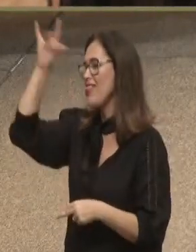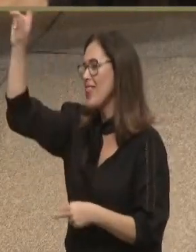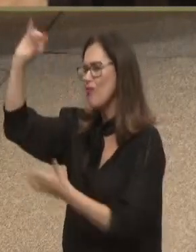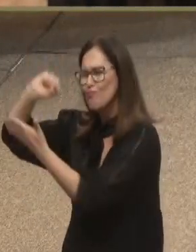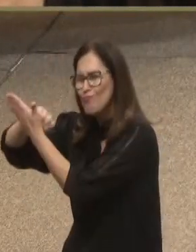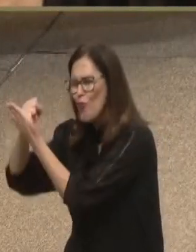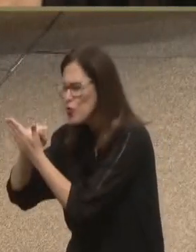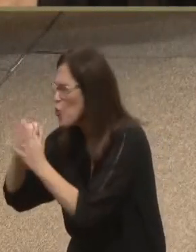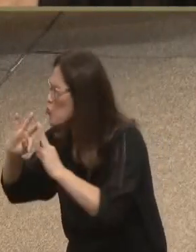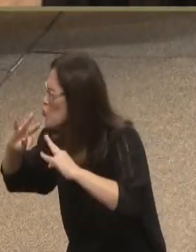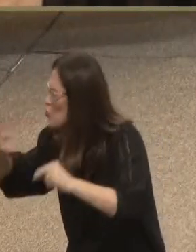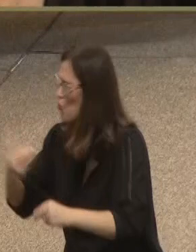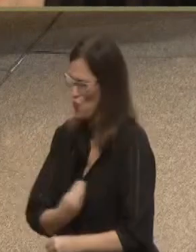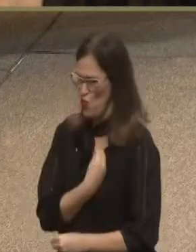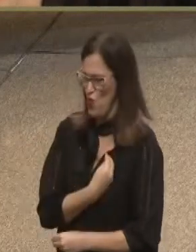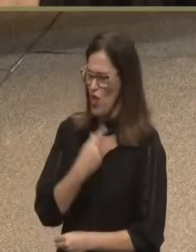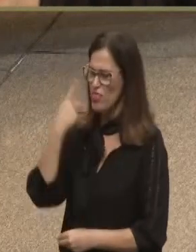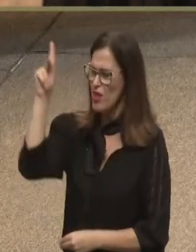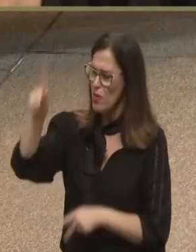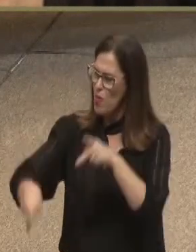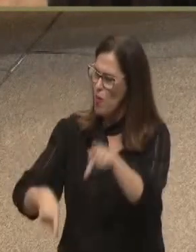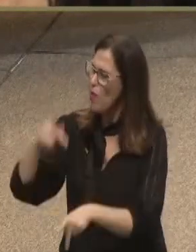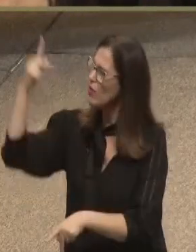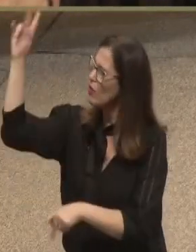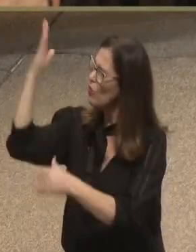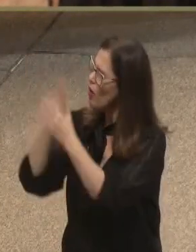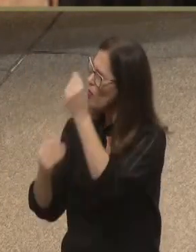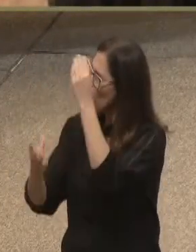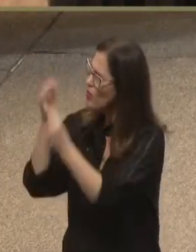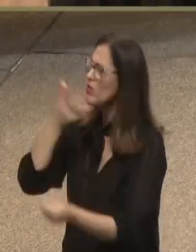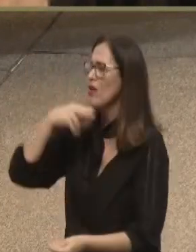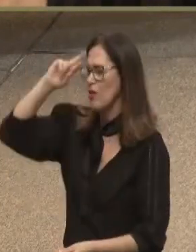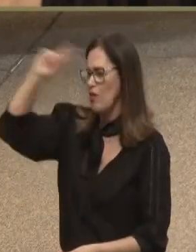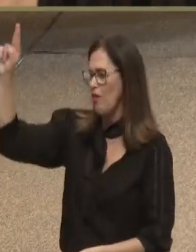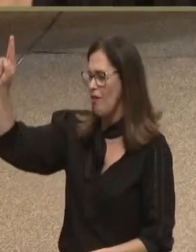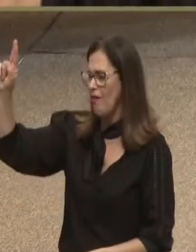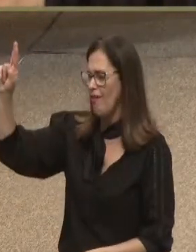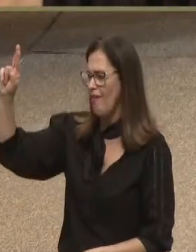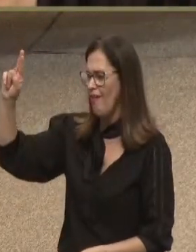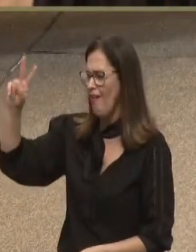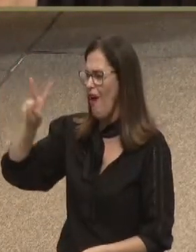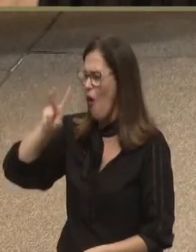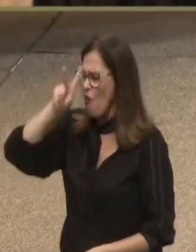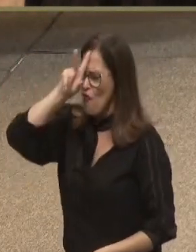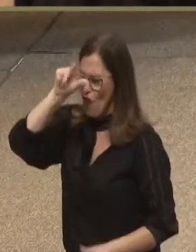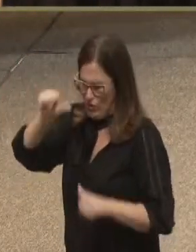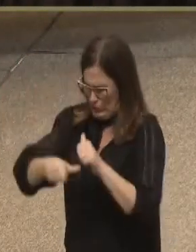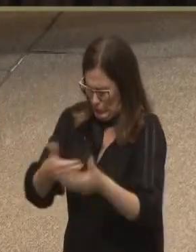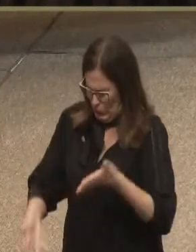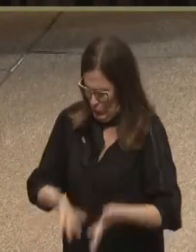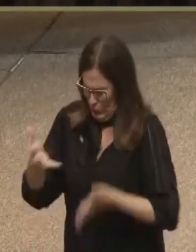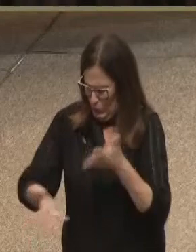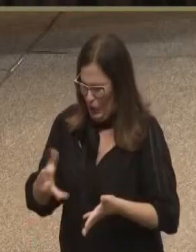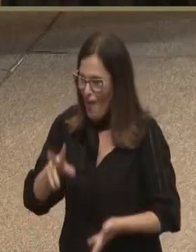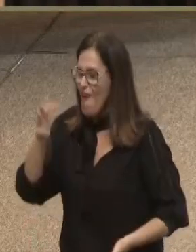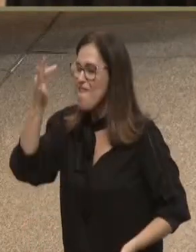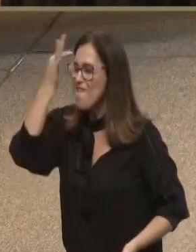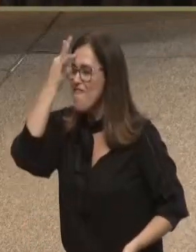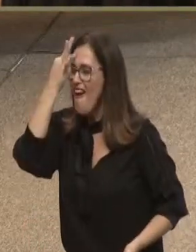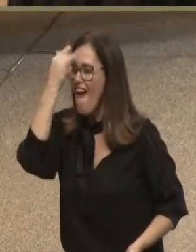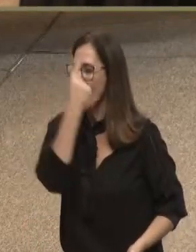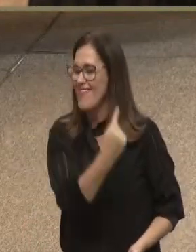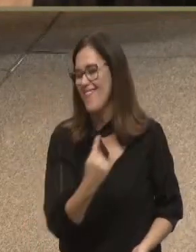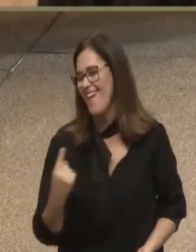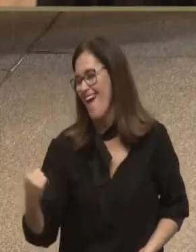da situação da vida do Teu povo nas Tuas mãos, Senhor. Renova as forças, o ânimo e o vigor e a fé de cada